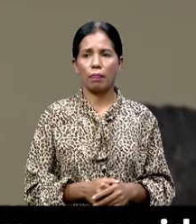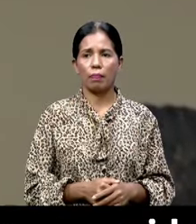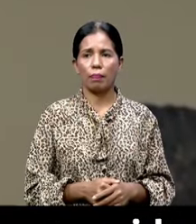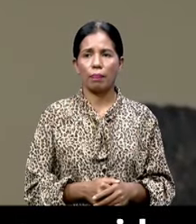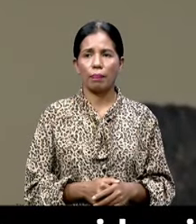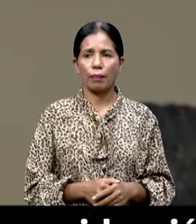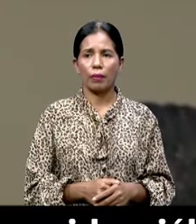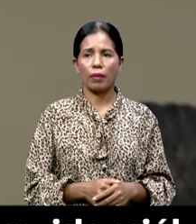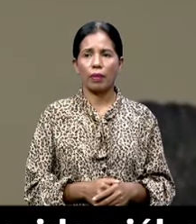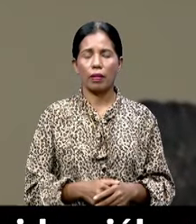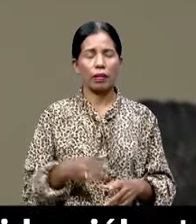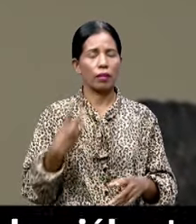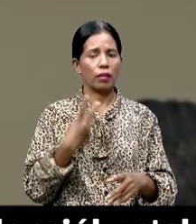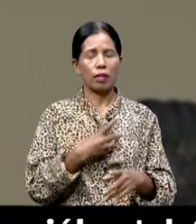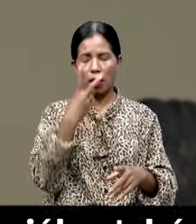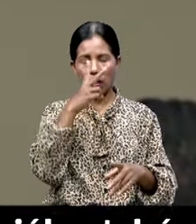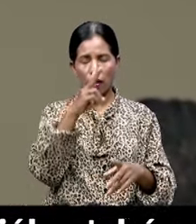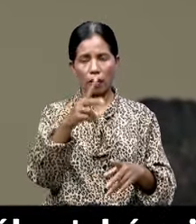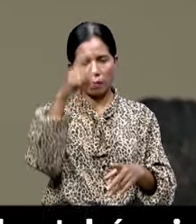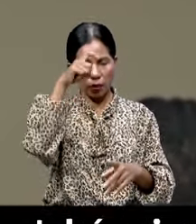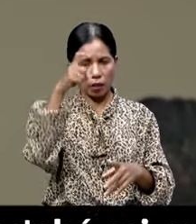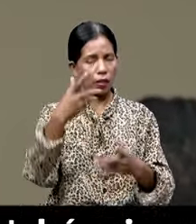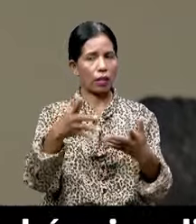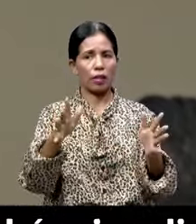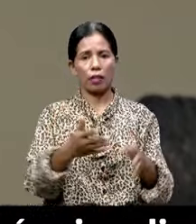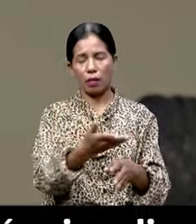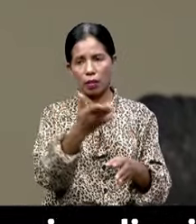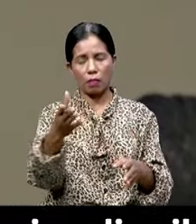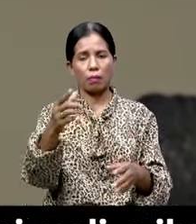e presencial aí. E melhor que Google, Obama.